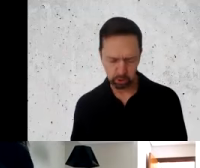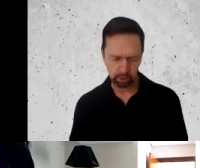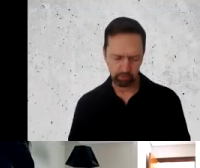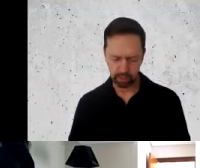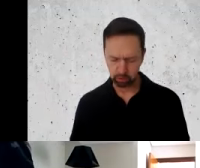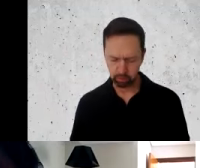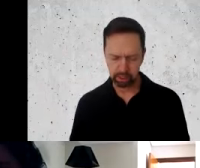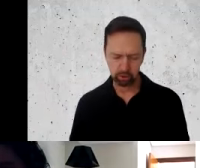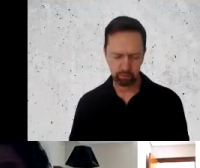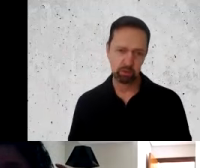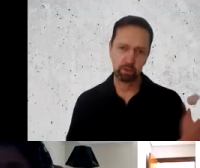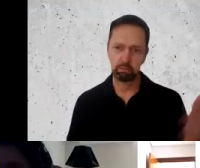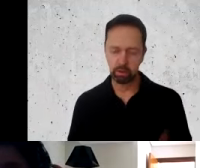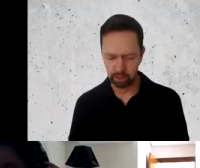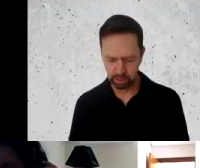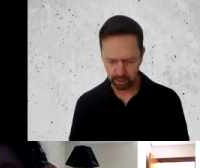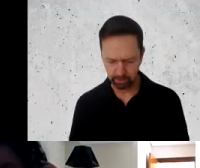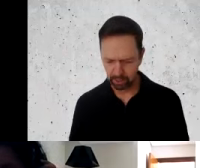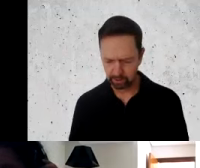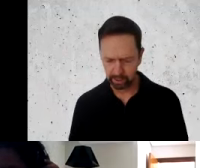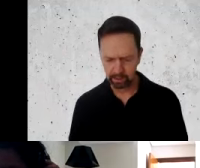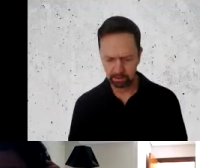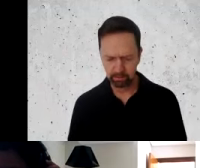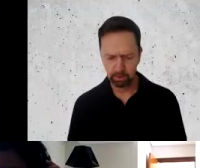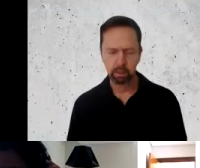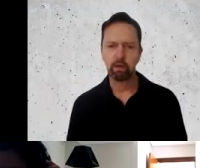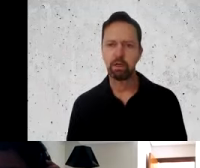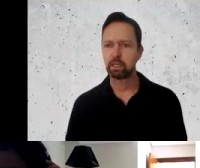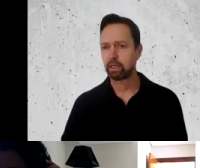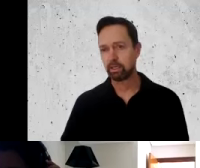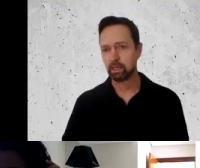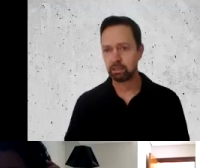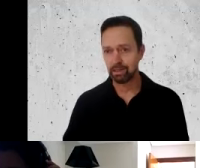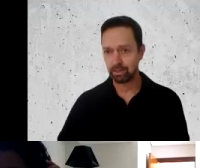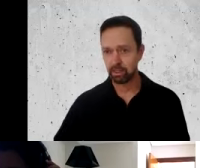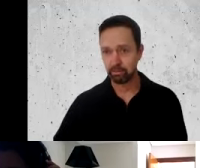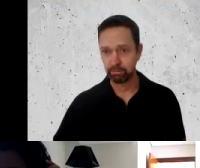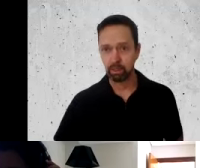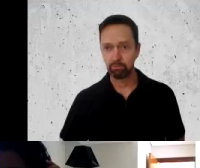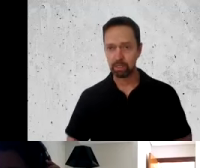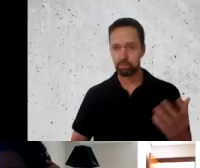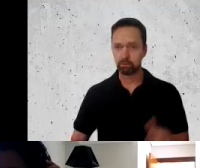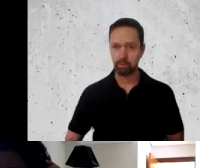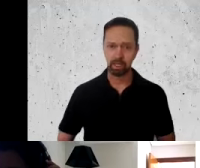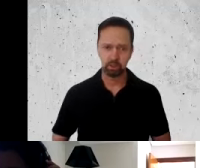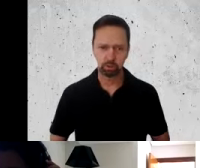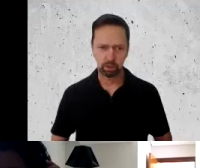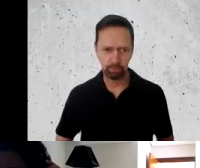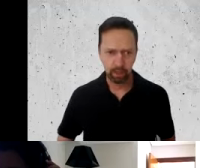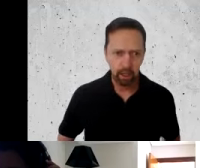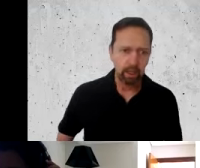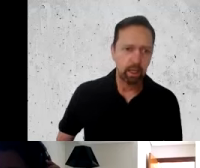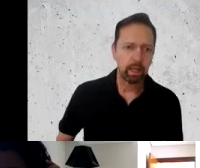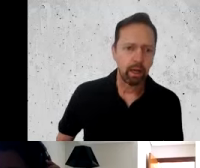tivemos uma pessoa que fez comentário sobre isso, então talvez a Thaís, talvez a Thaís queira também participar no debate